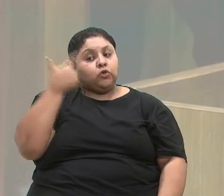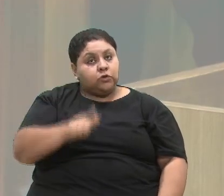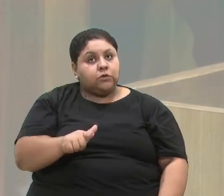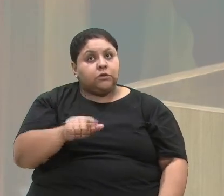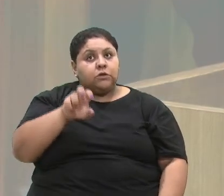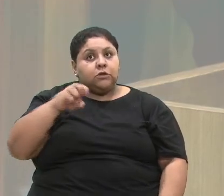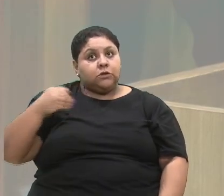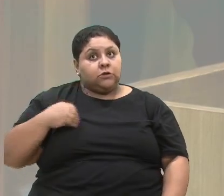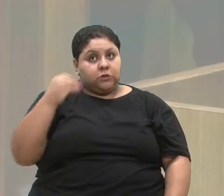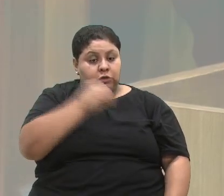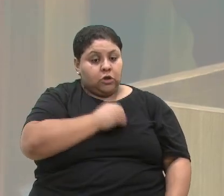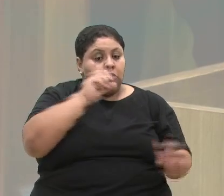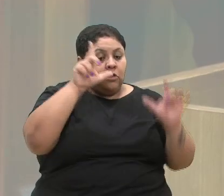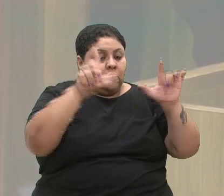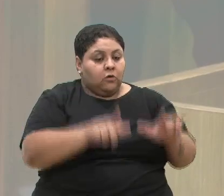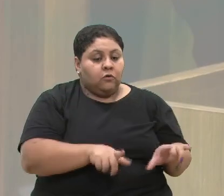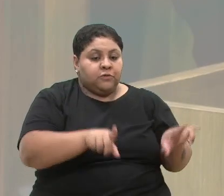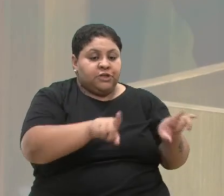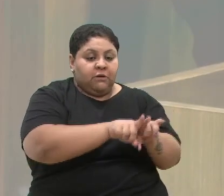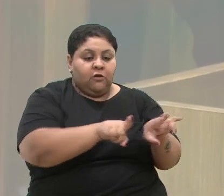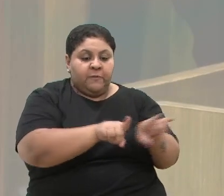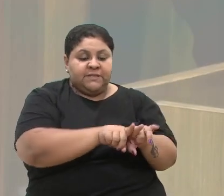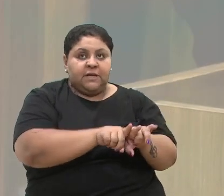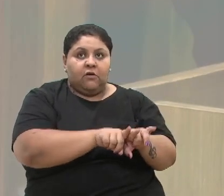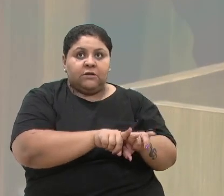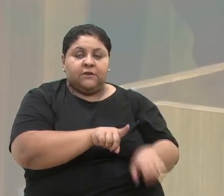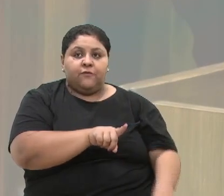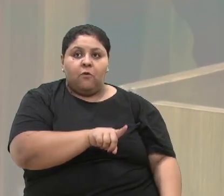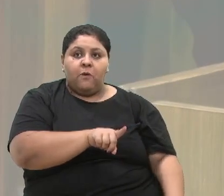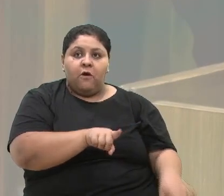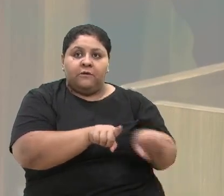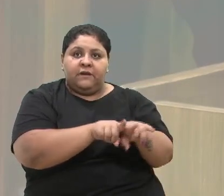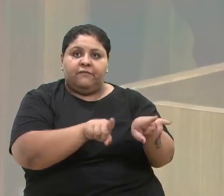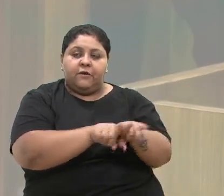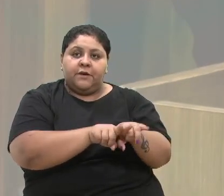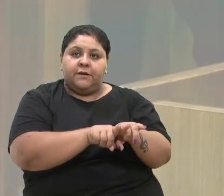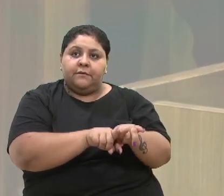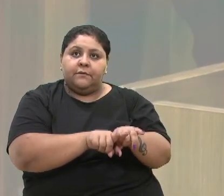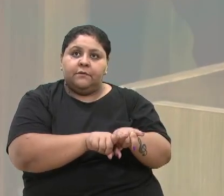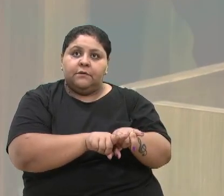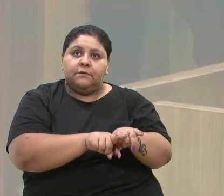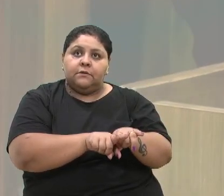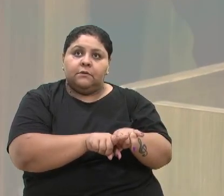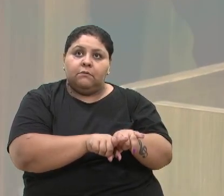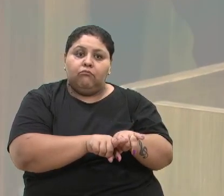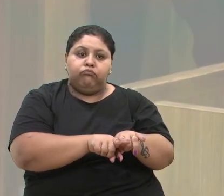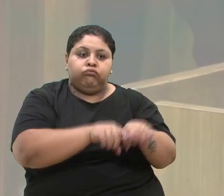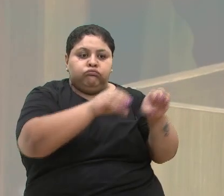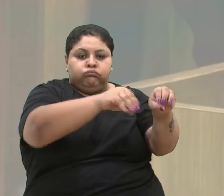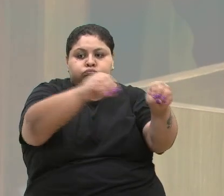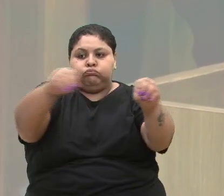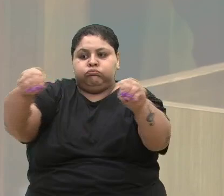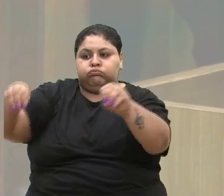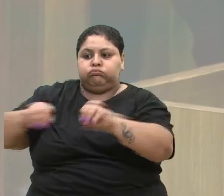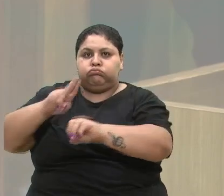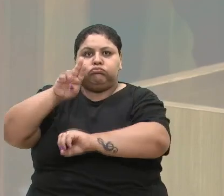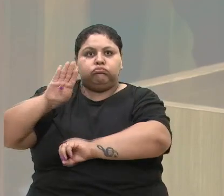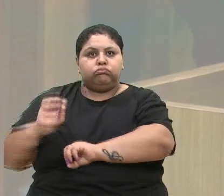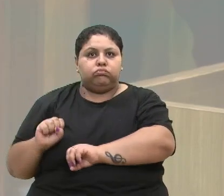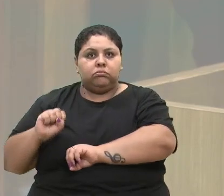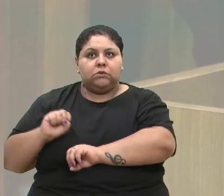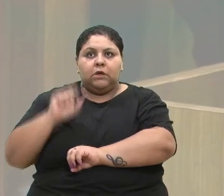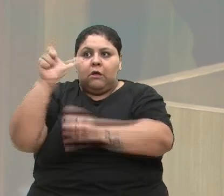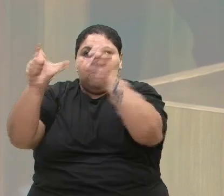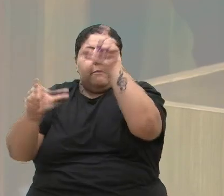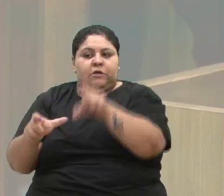5 médicos numa sala, você atende mais do que 100 médicos espalhados nas UBS. Sem a pessoa ter